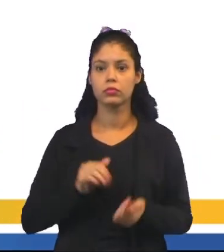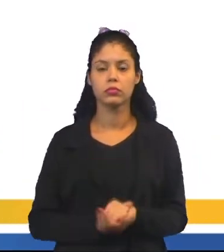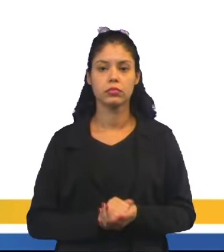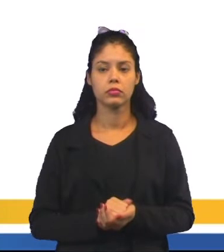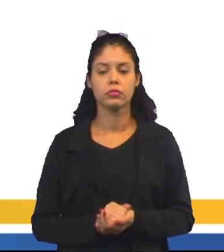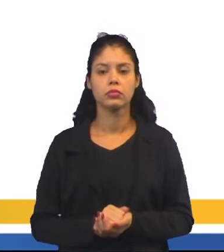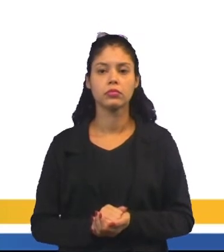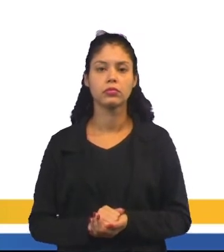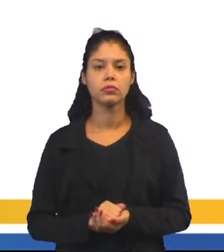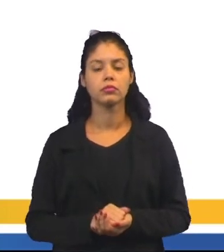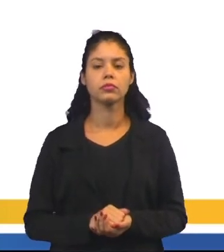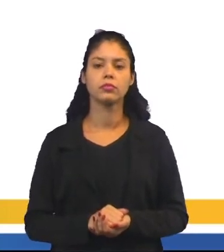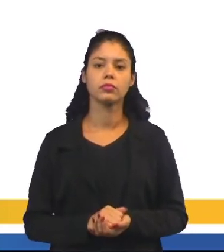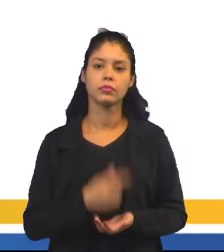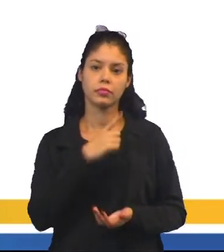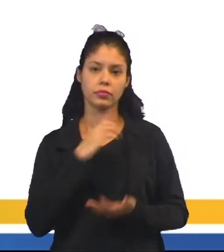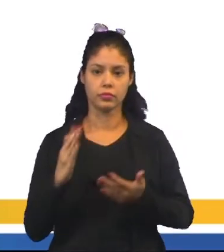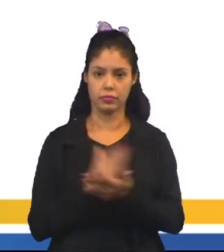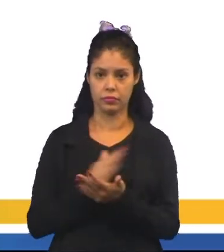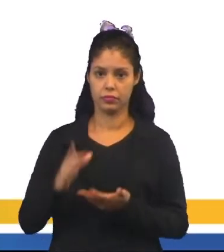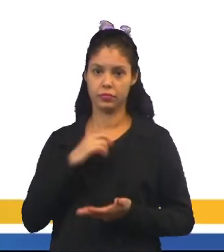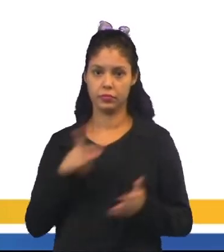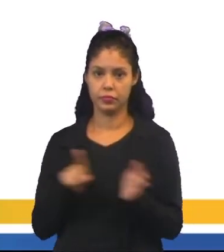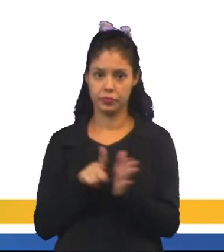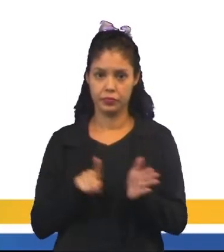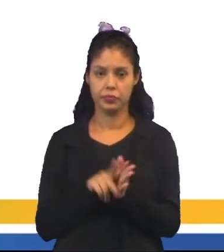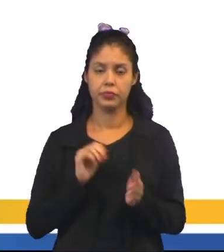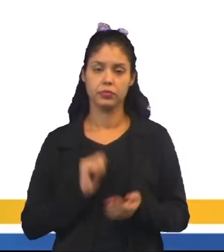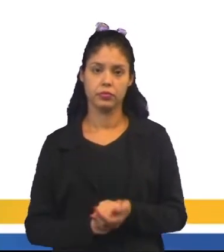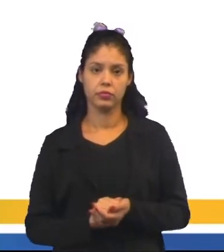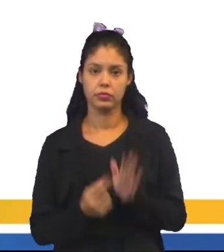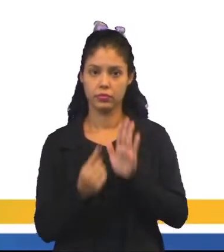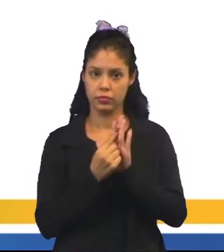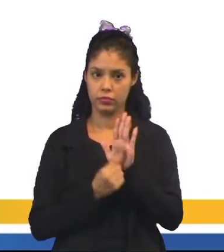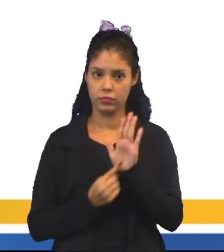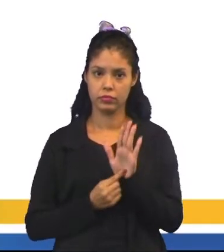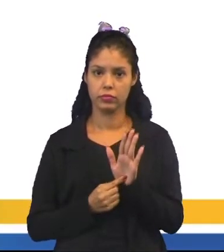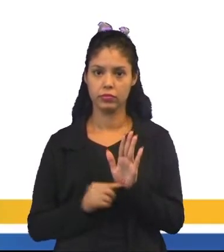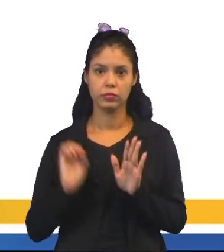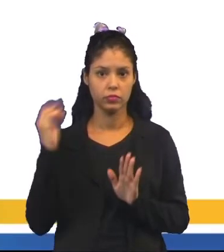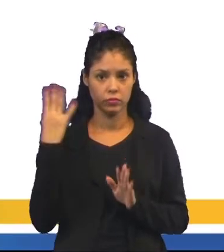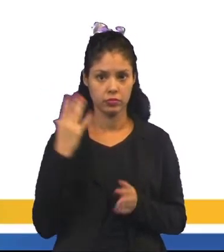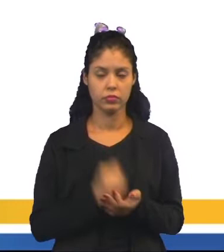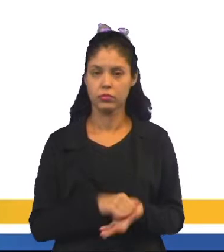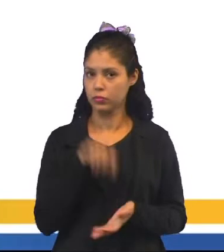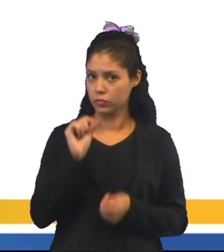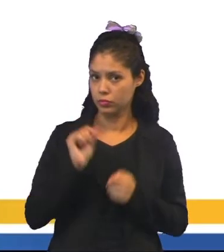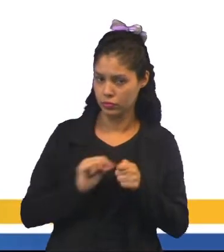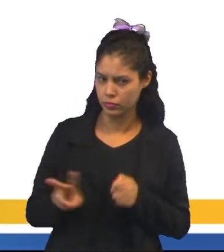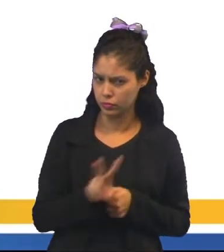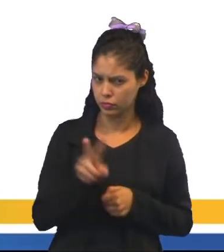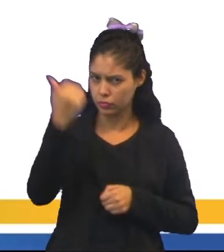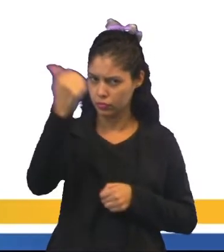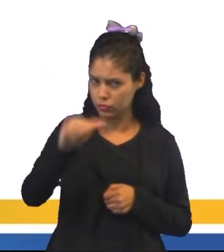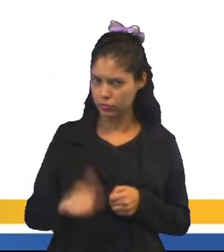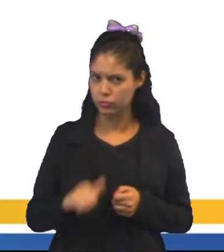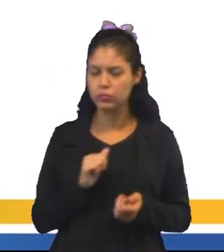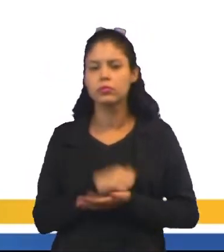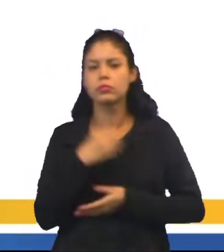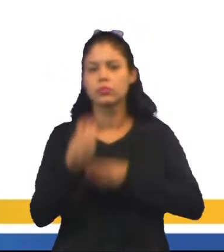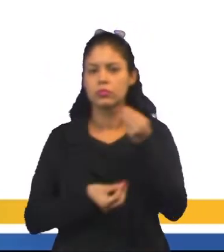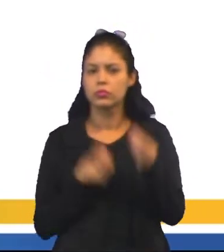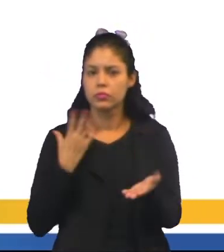de um evento, e aí a gente, quando vai determinar um evento, a gente precisa definir alguns critérios para, o que eu vou estar avaliando? Como é que a gente